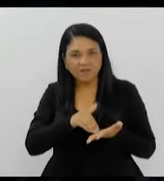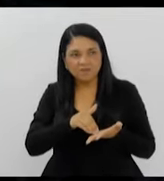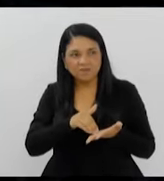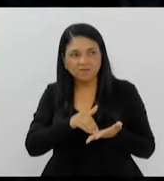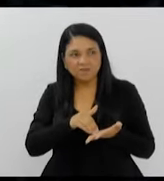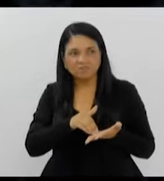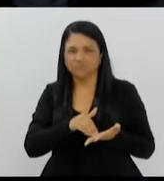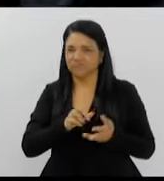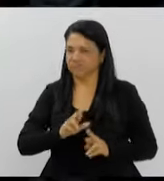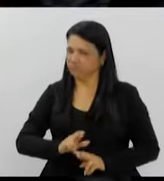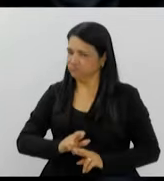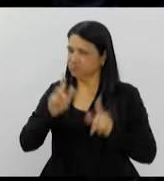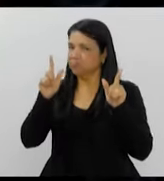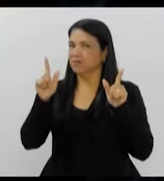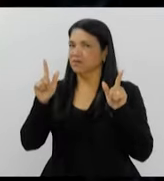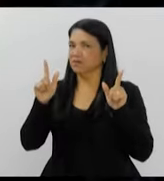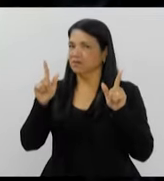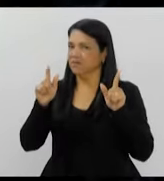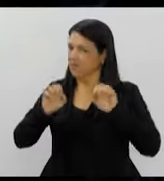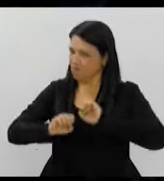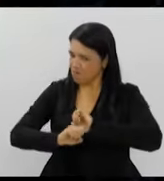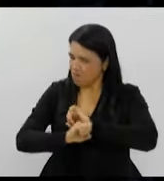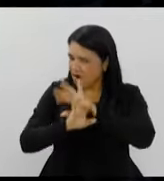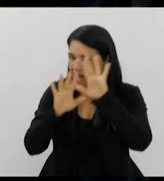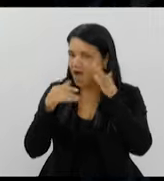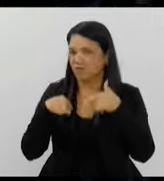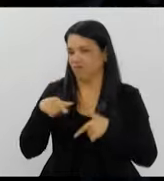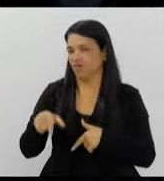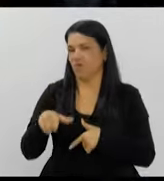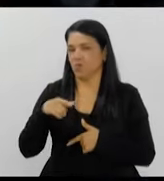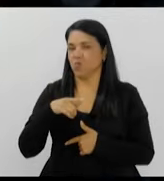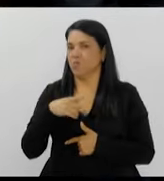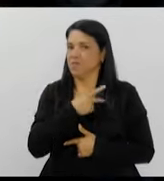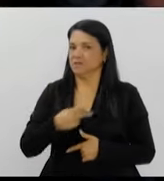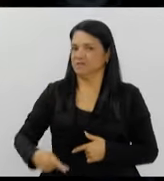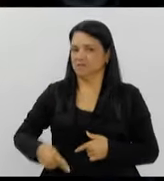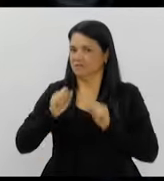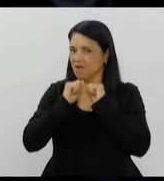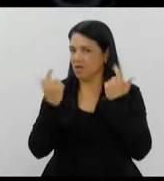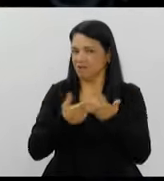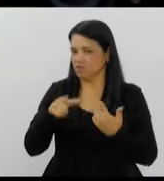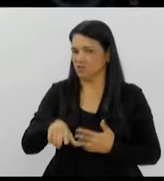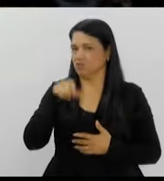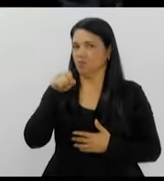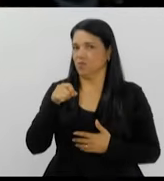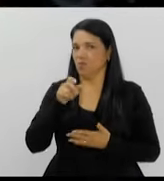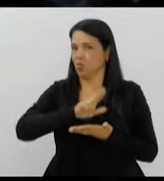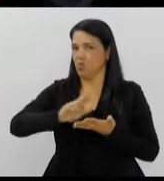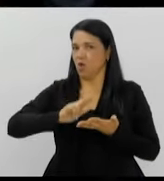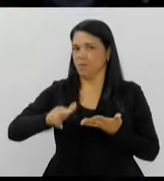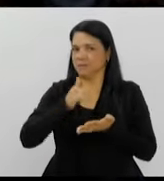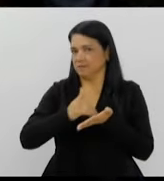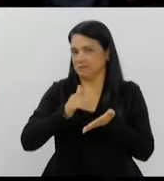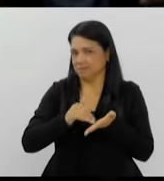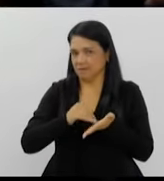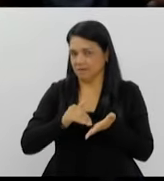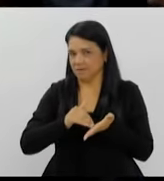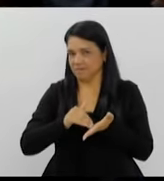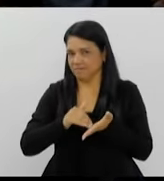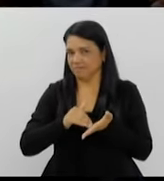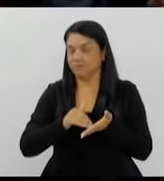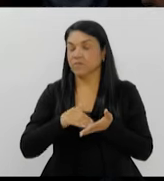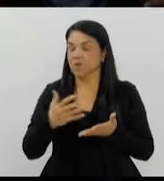secretário então ficou Claro que não foi Ele que escolheu eu espero honestamente que o Senor venha